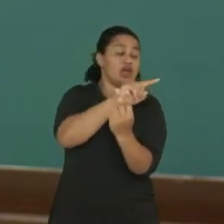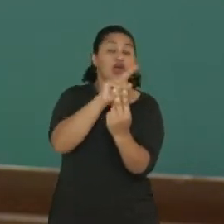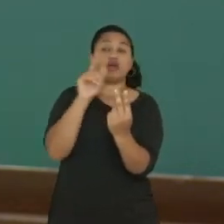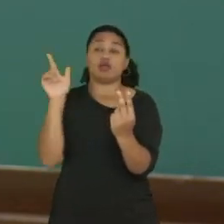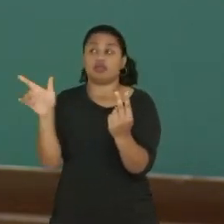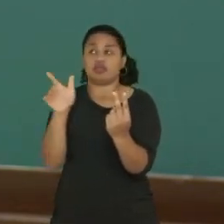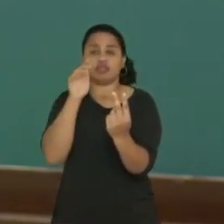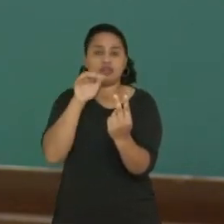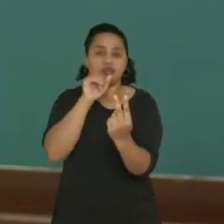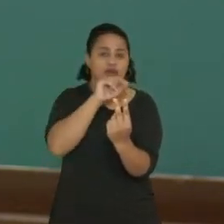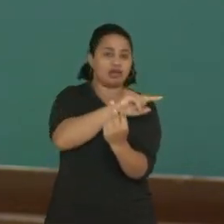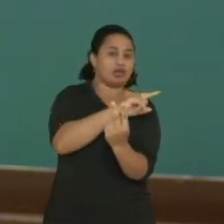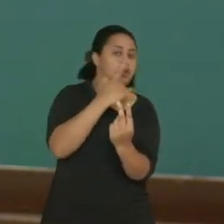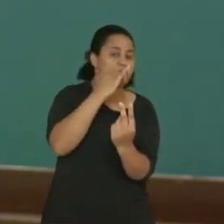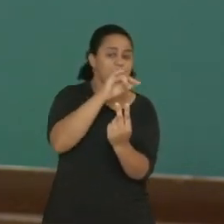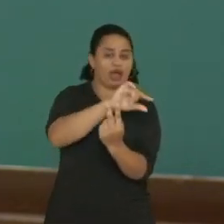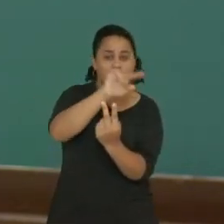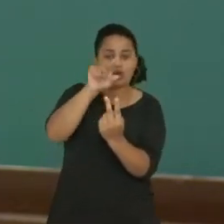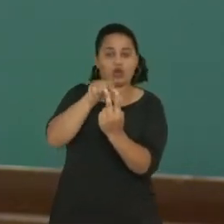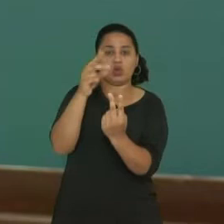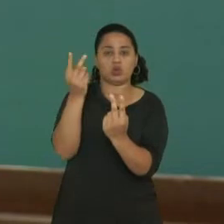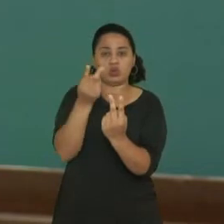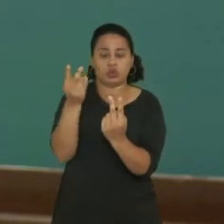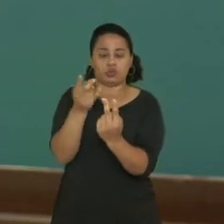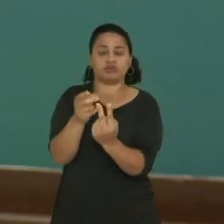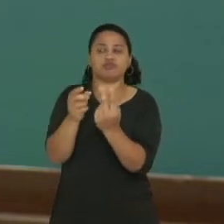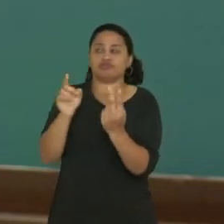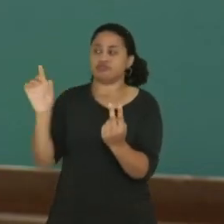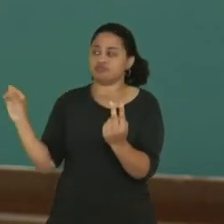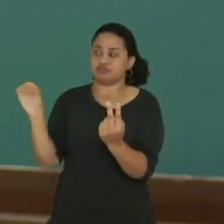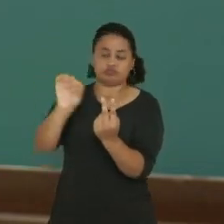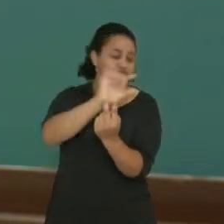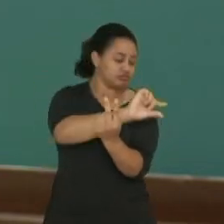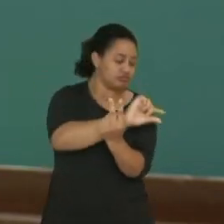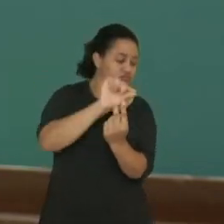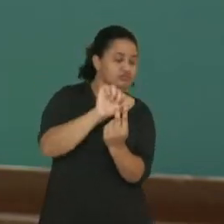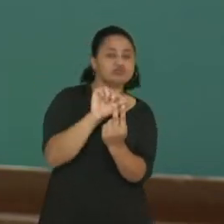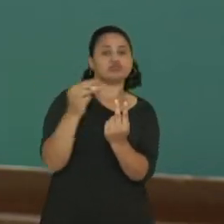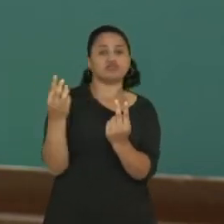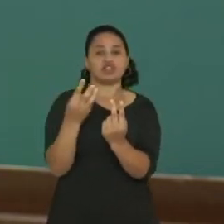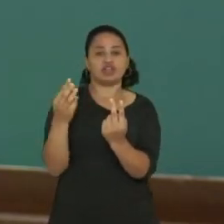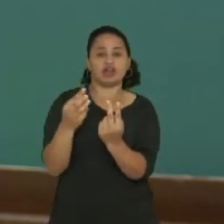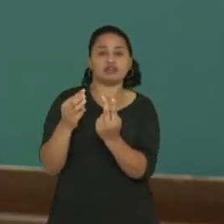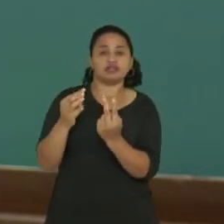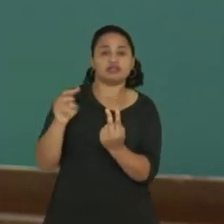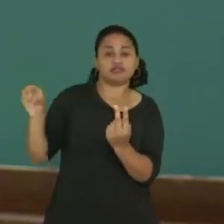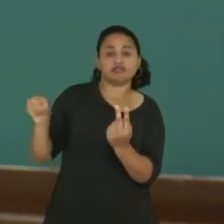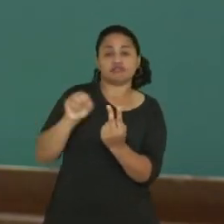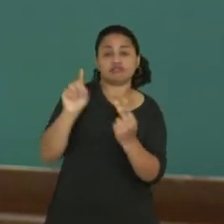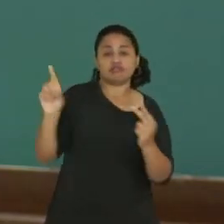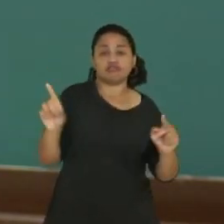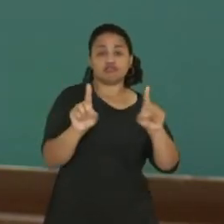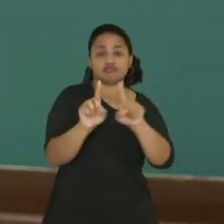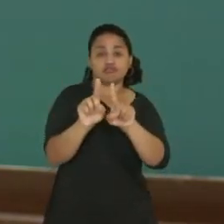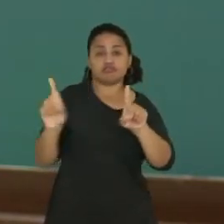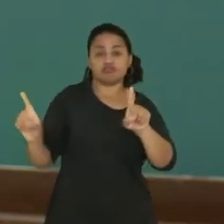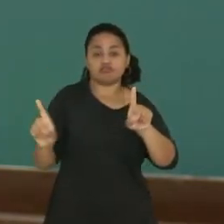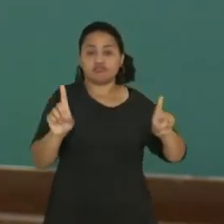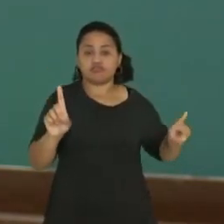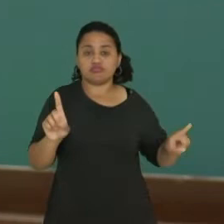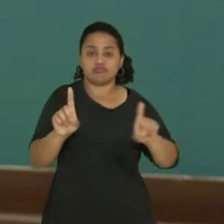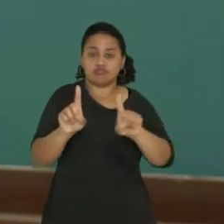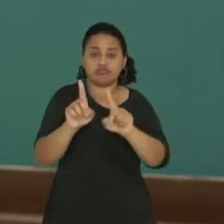um cromossomo do pai, formou o conjunto 2. Um cromossomo da mãe, um cromossomo do pai, formou o conjunto 3. E assim por